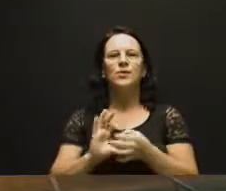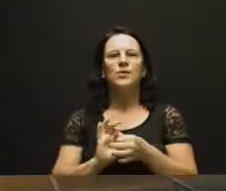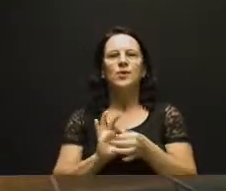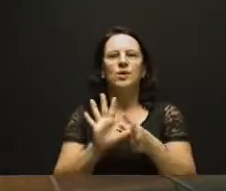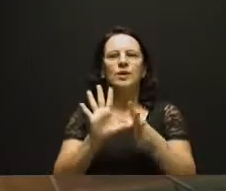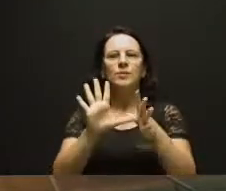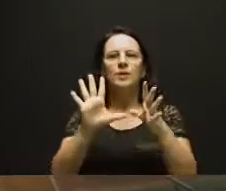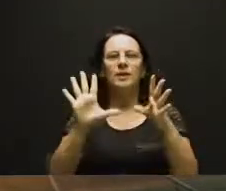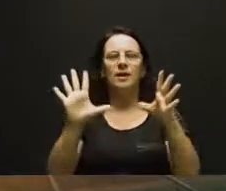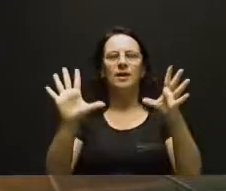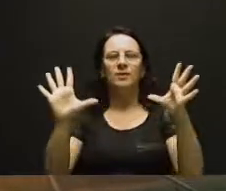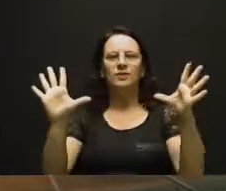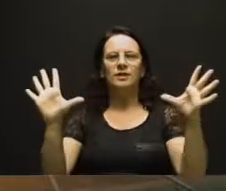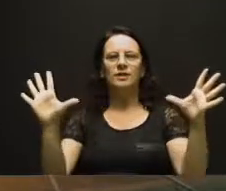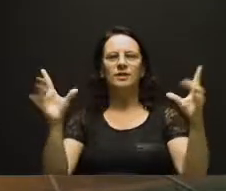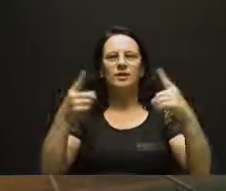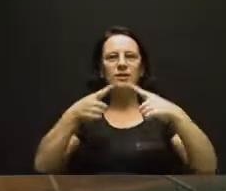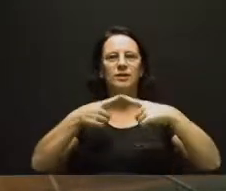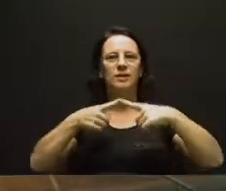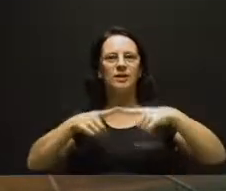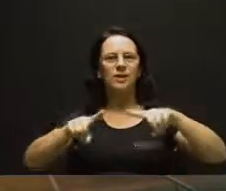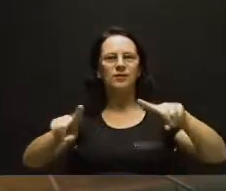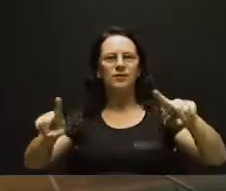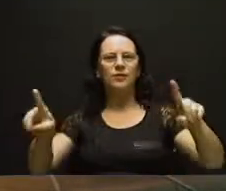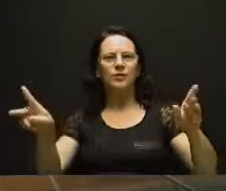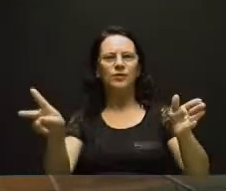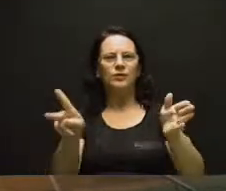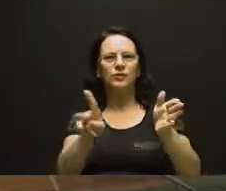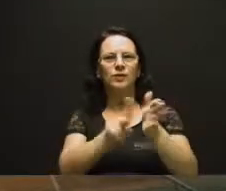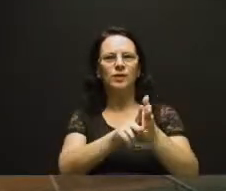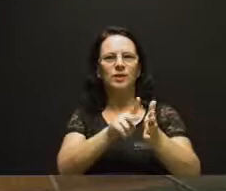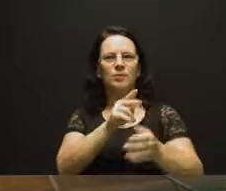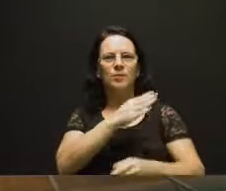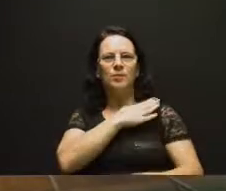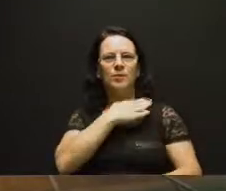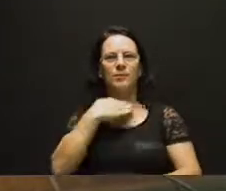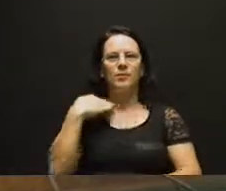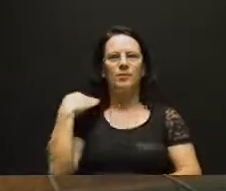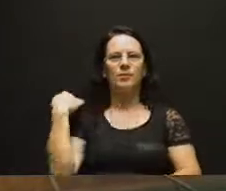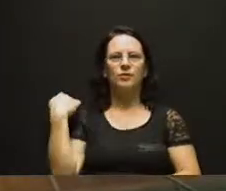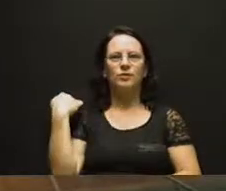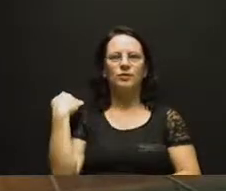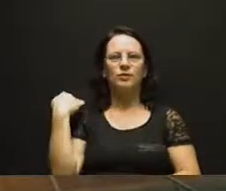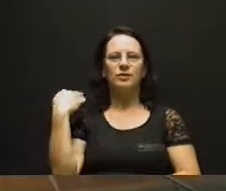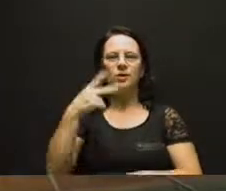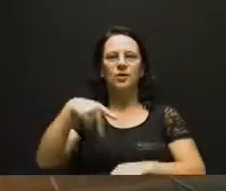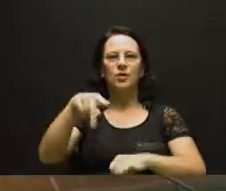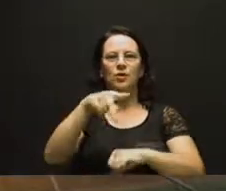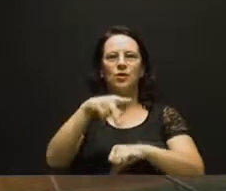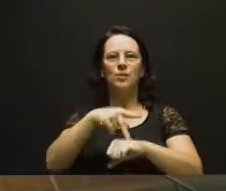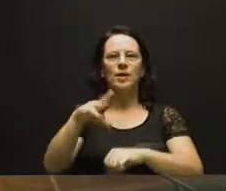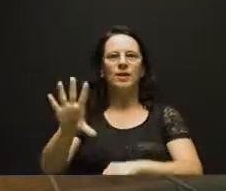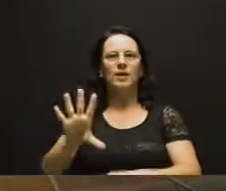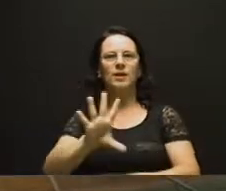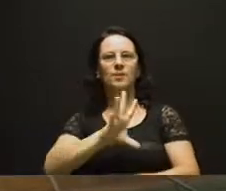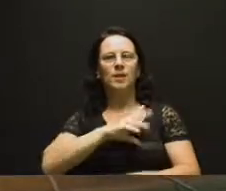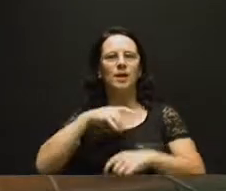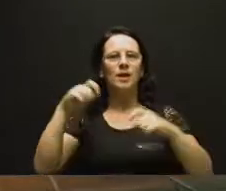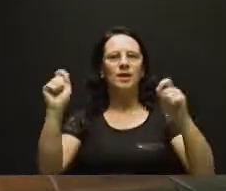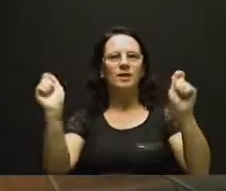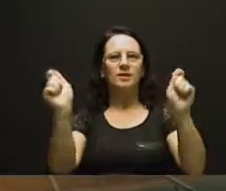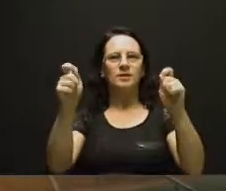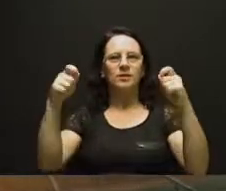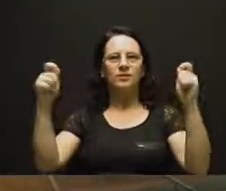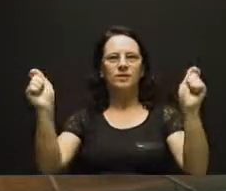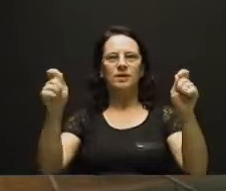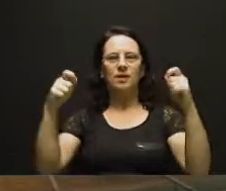a liberdade ao fim o nosso bem tão própria morte mota amaral